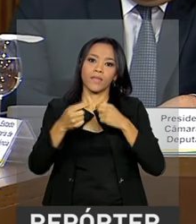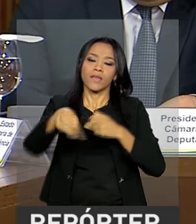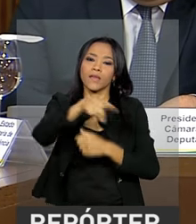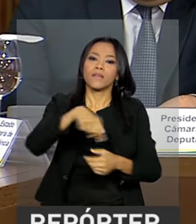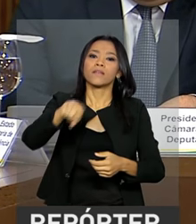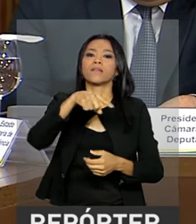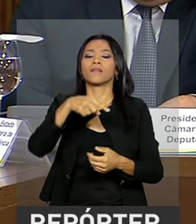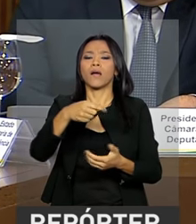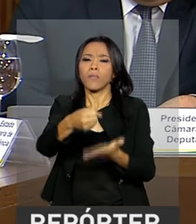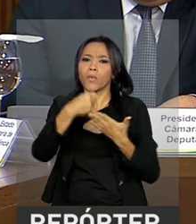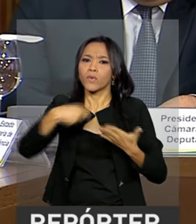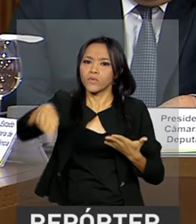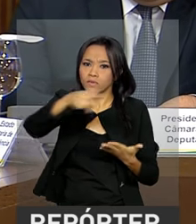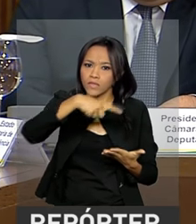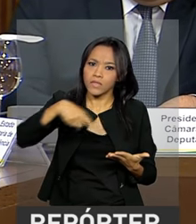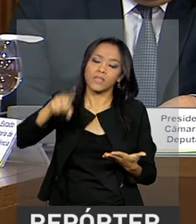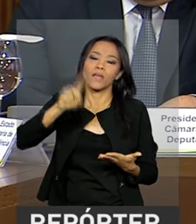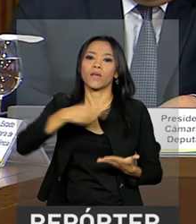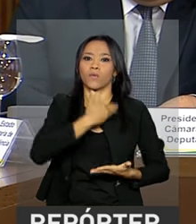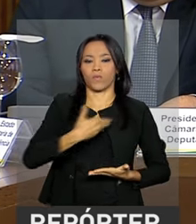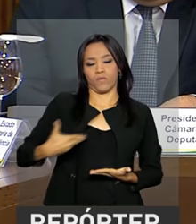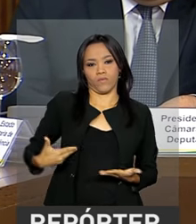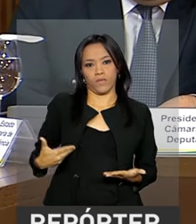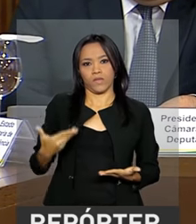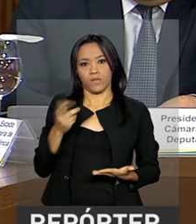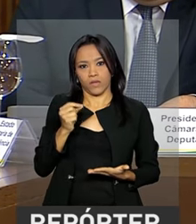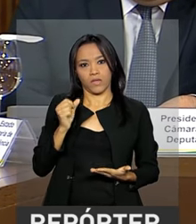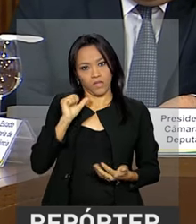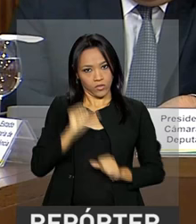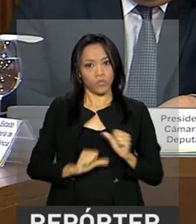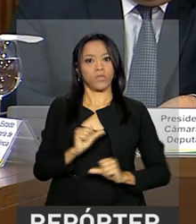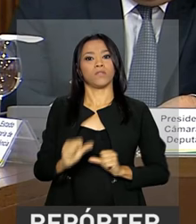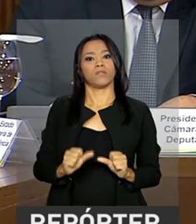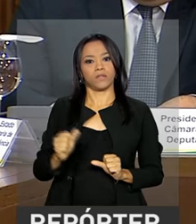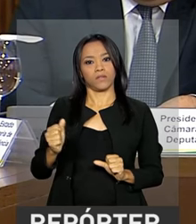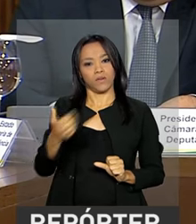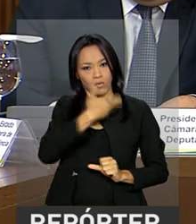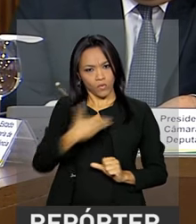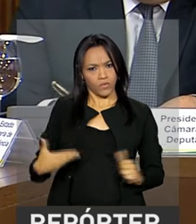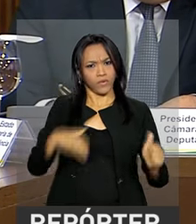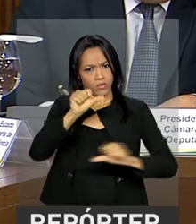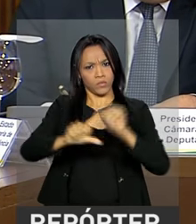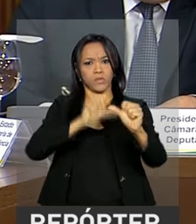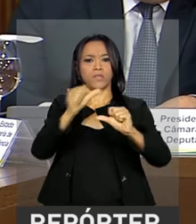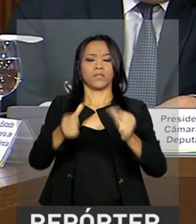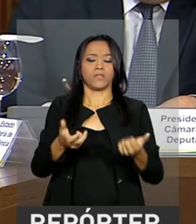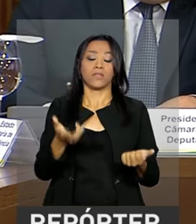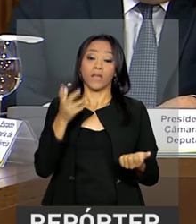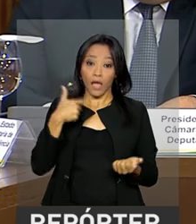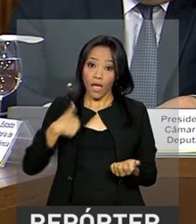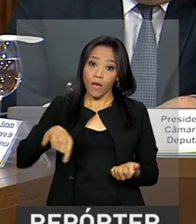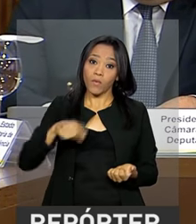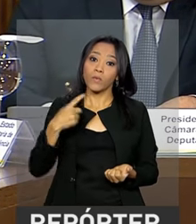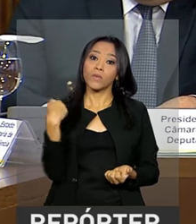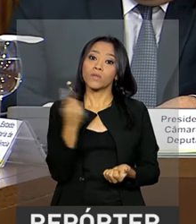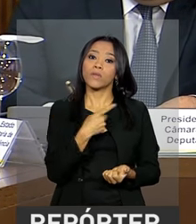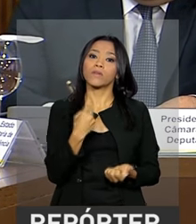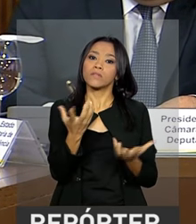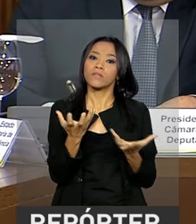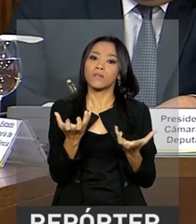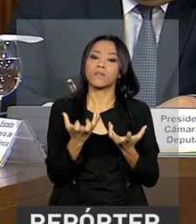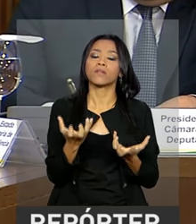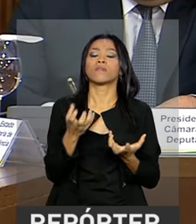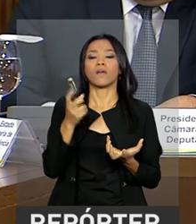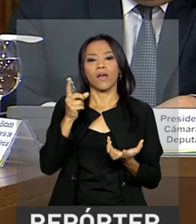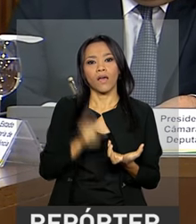senhoras, um governo tido como um reformista, um governo das reformas. E o que mais desejamos é precisamente